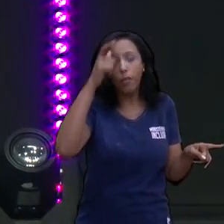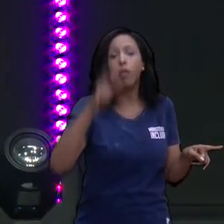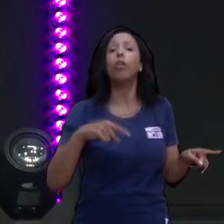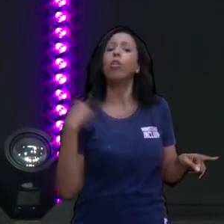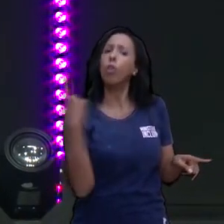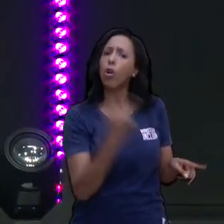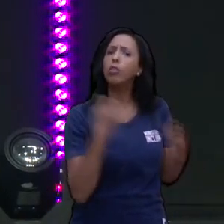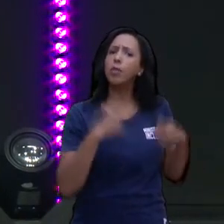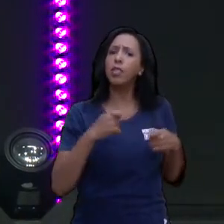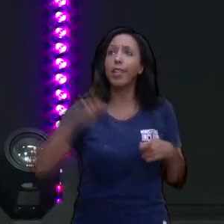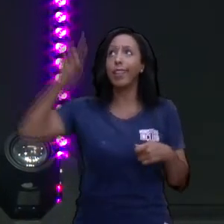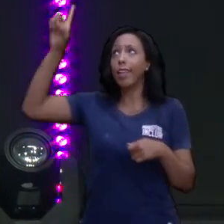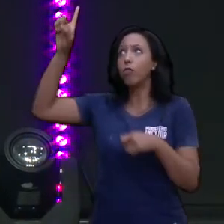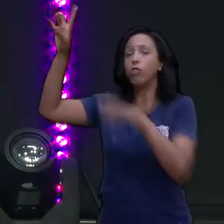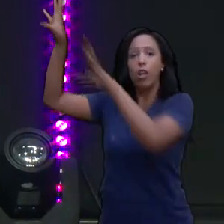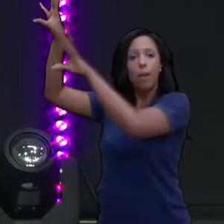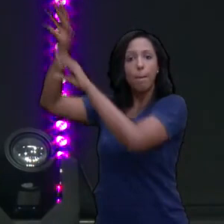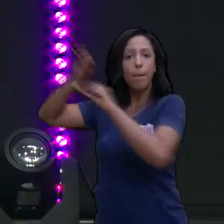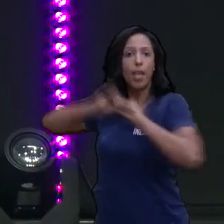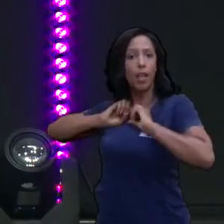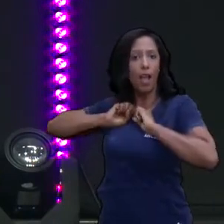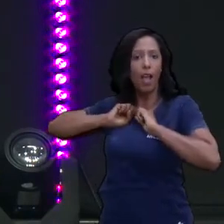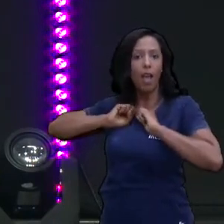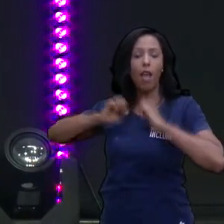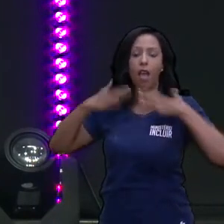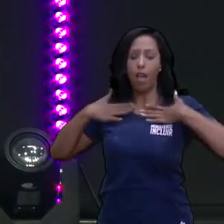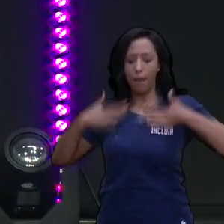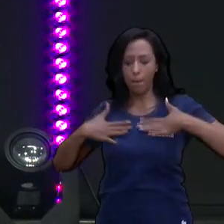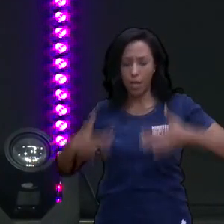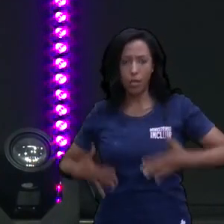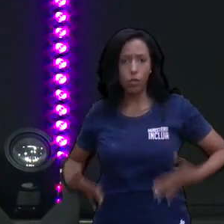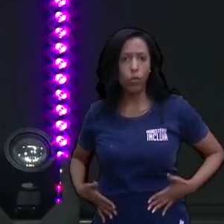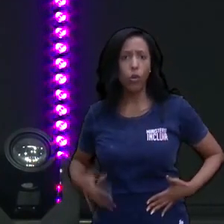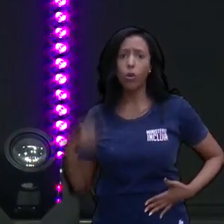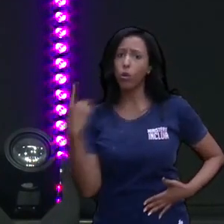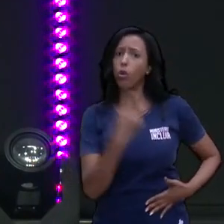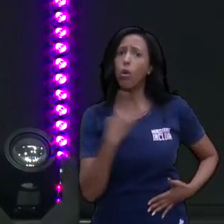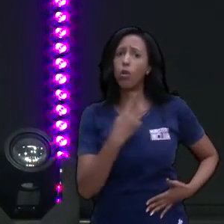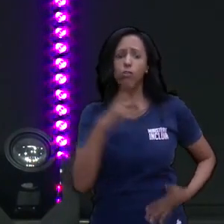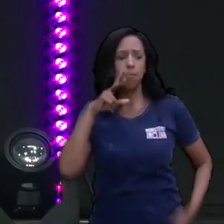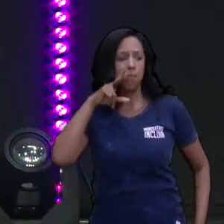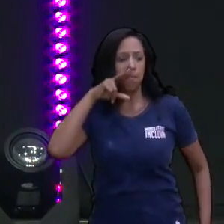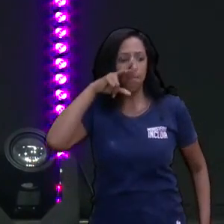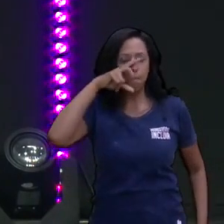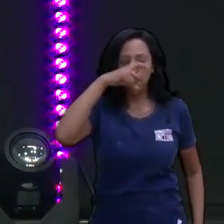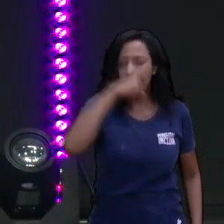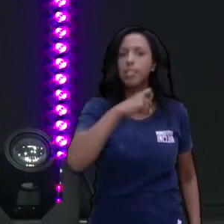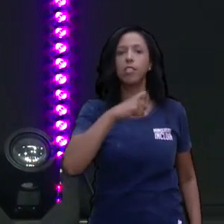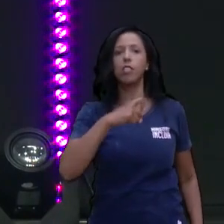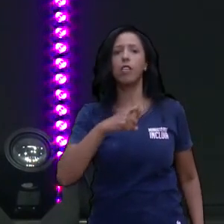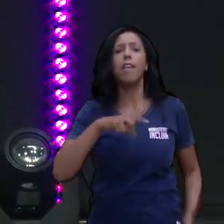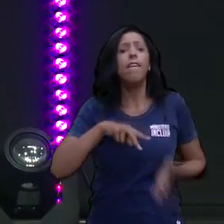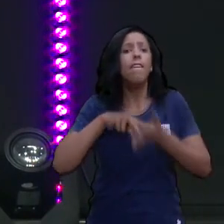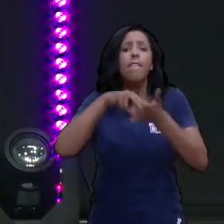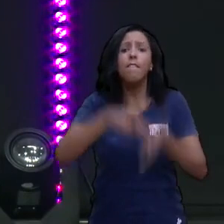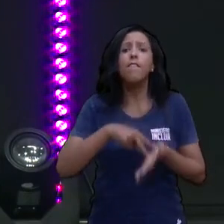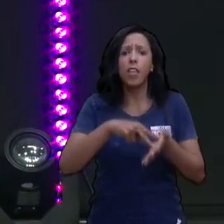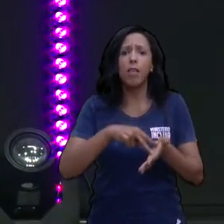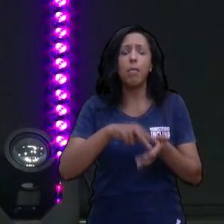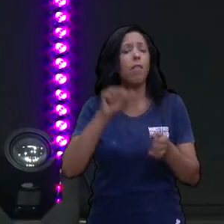vistam toda a armadura de Deus para que possam resistir no dia mau e permanecer inabaláveis depois de terem